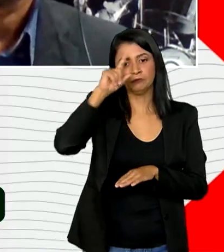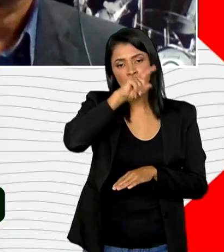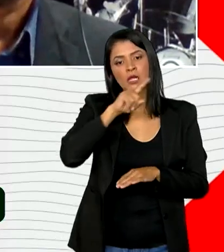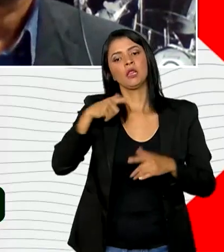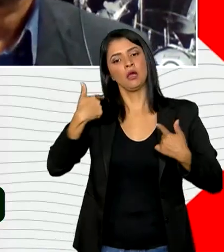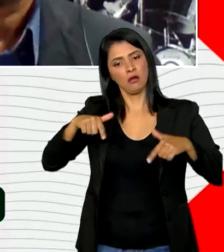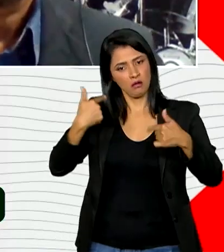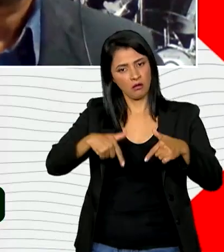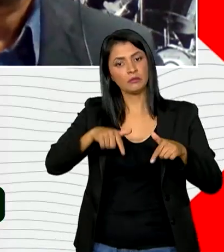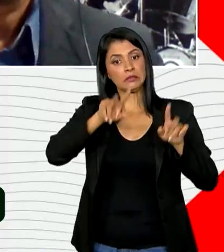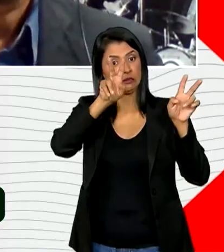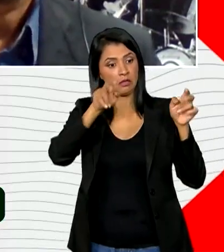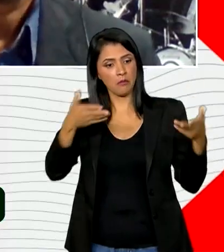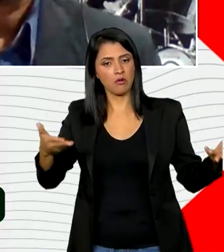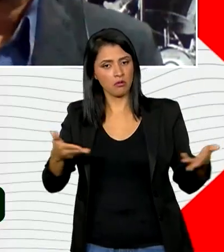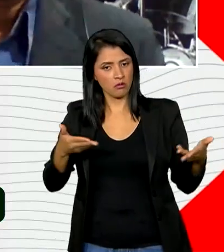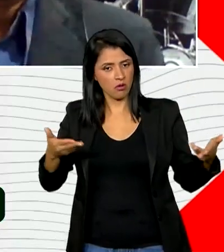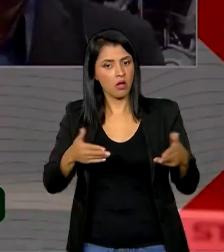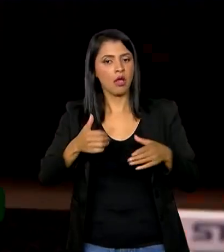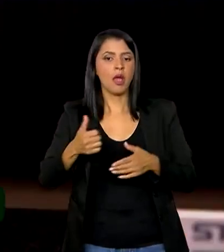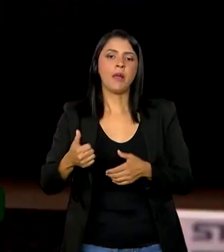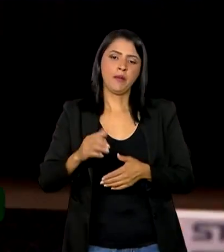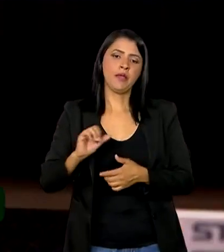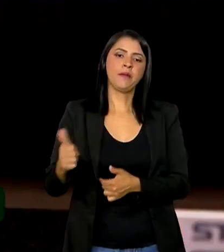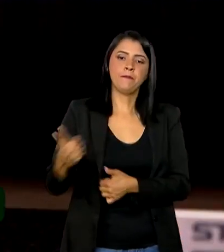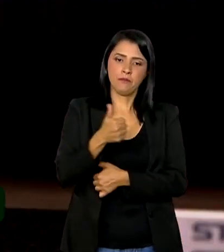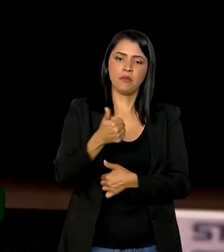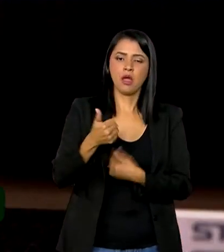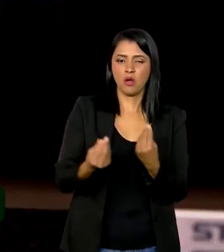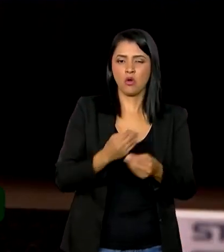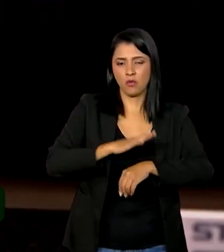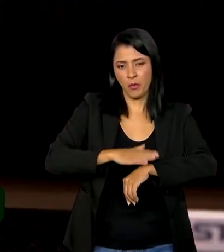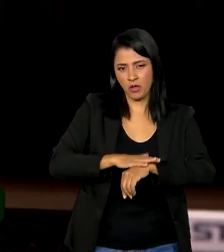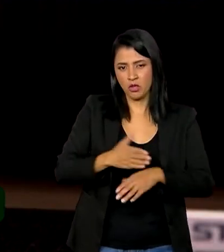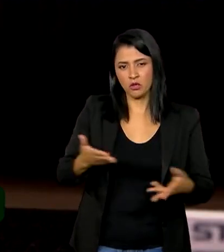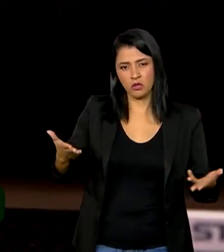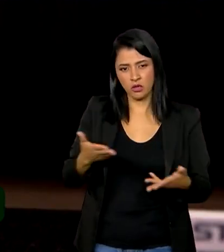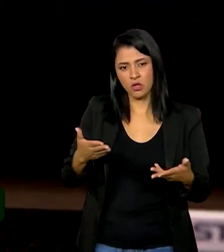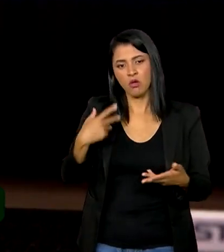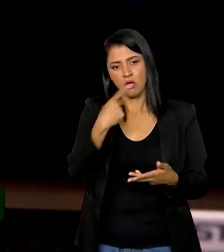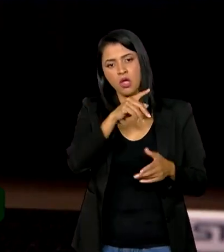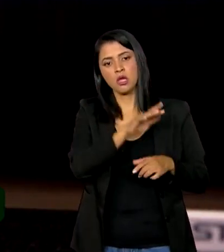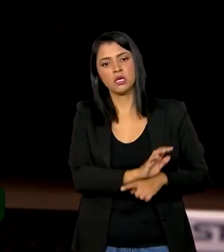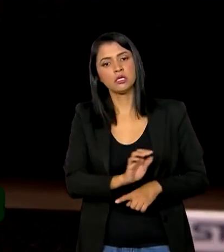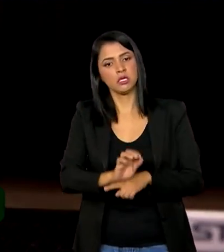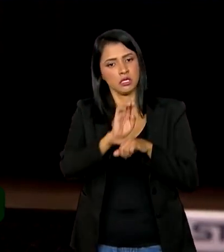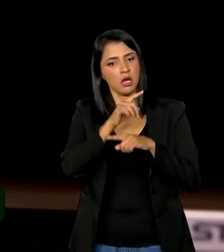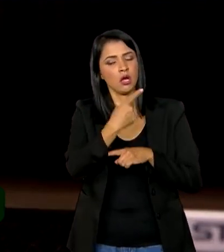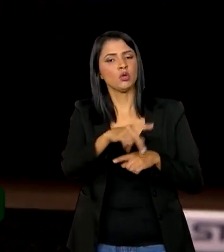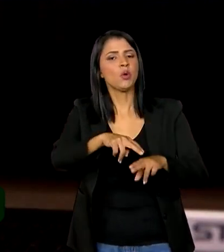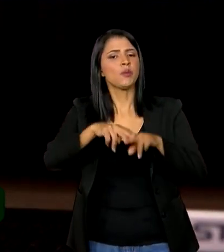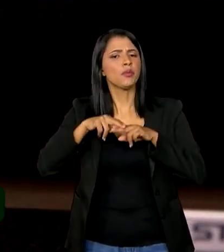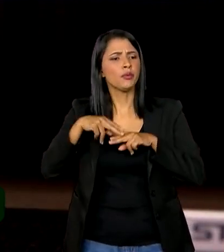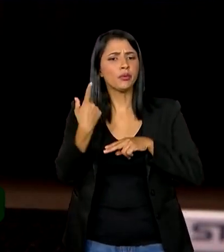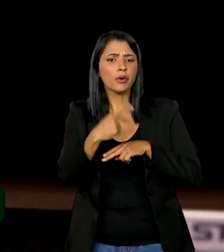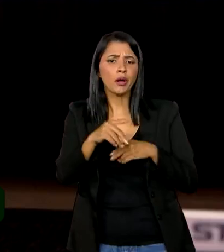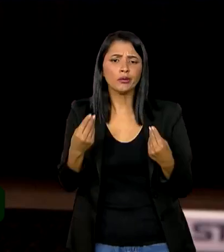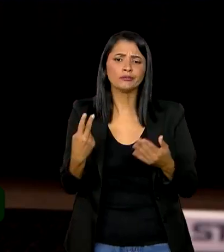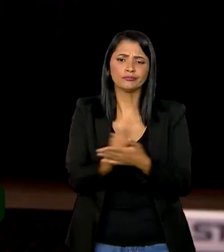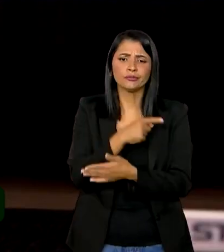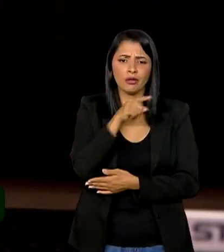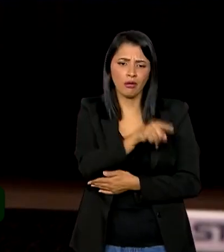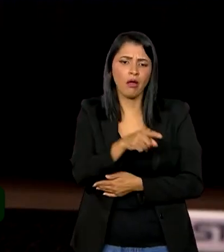10,70%. Hoje, mais cedo, aqui no Canal Gov, o programa Bom Dia Ministra recebeu Nízia Trindade, da Saúde.